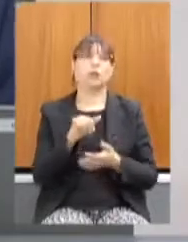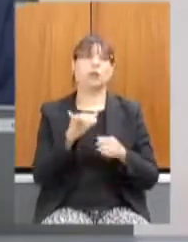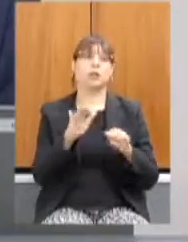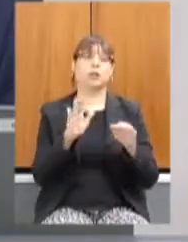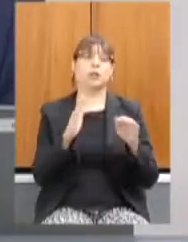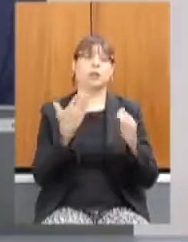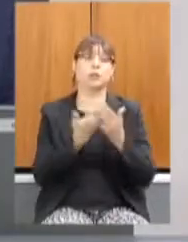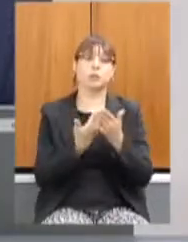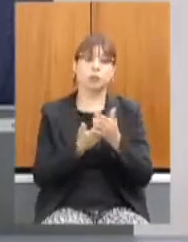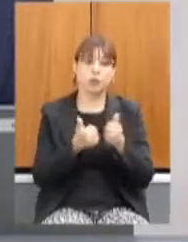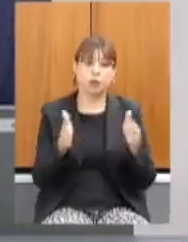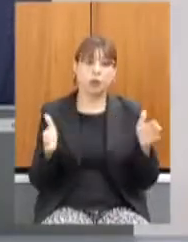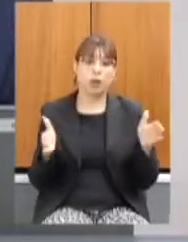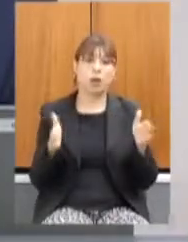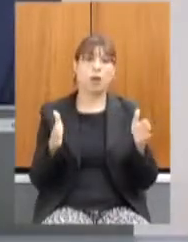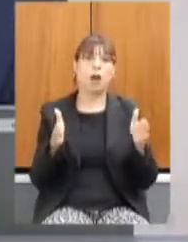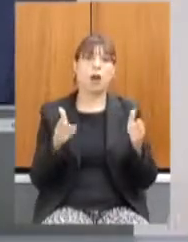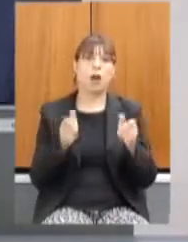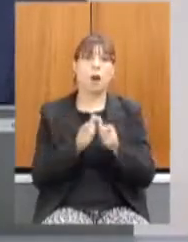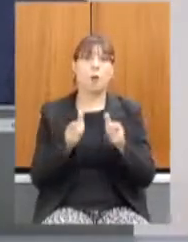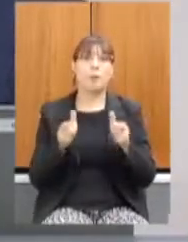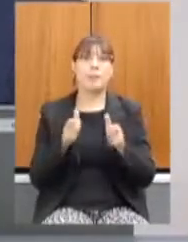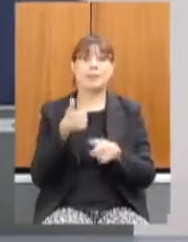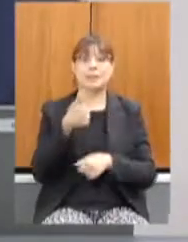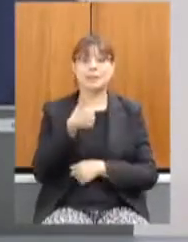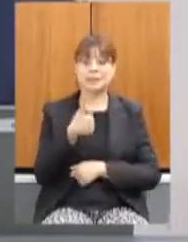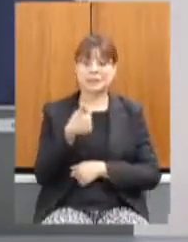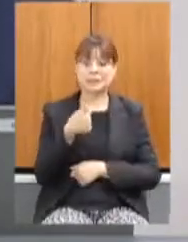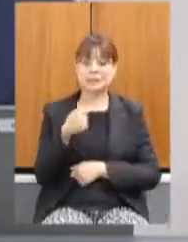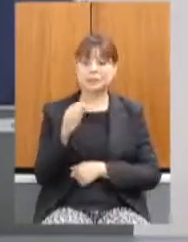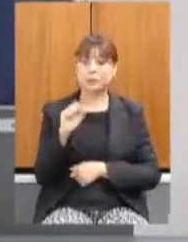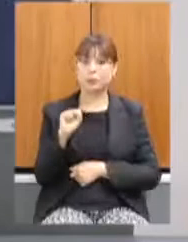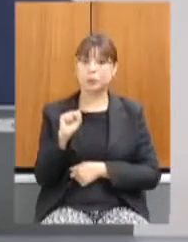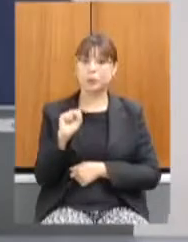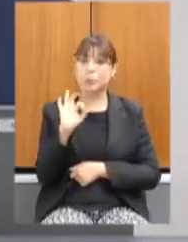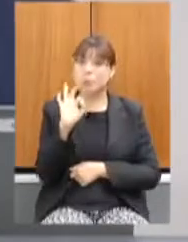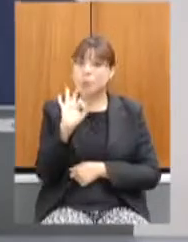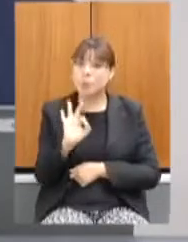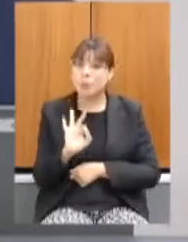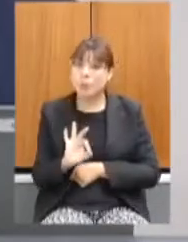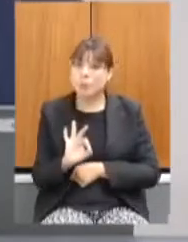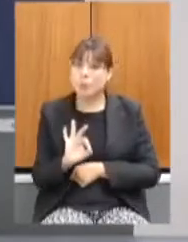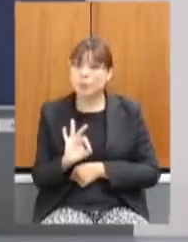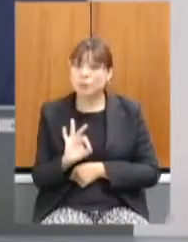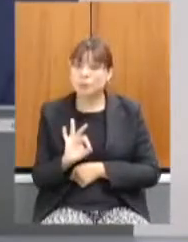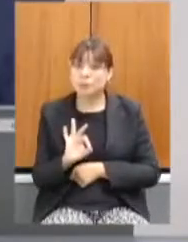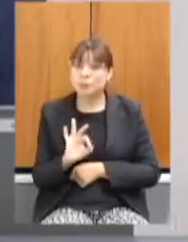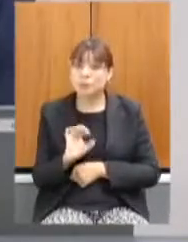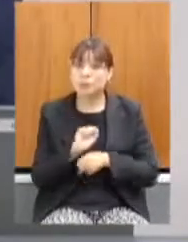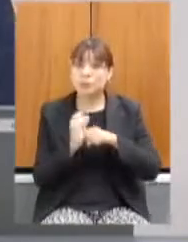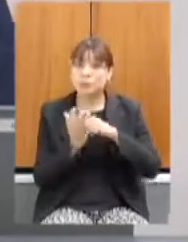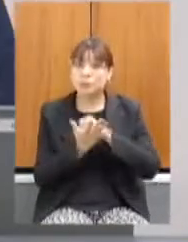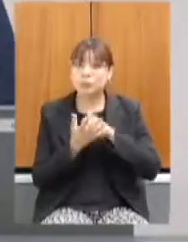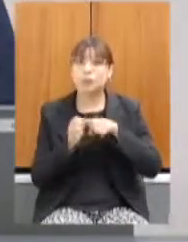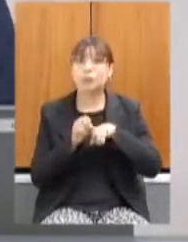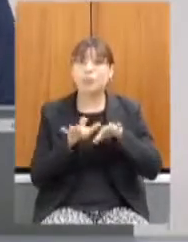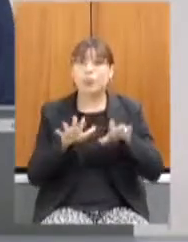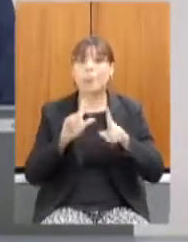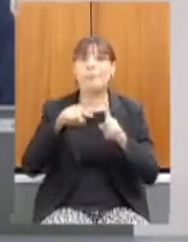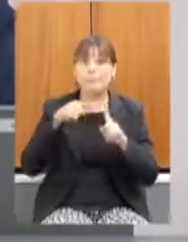no a última semana um momento de 178 por cento do número de casos e mortes está que